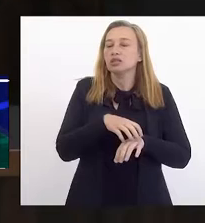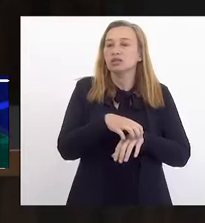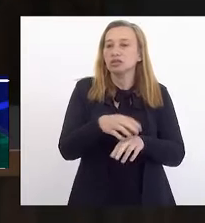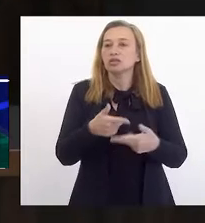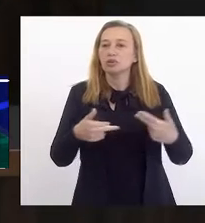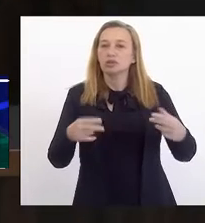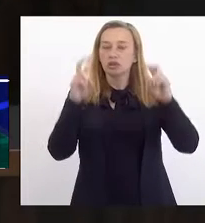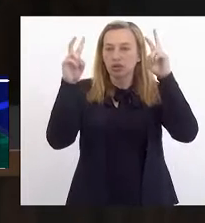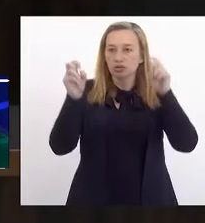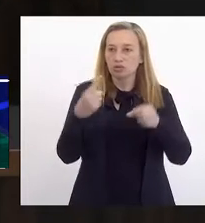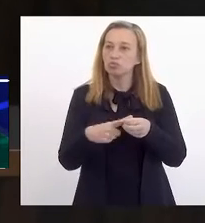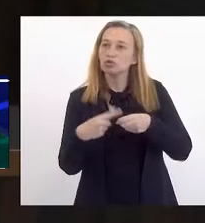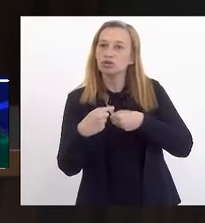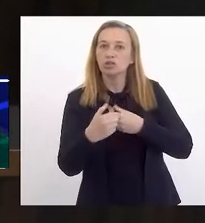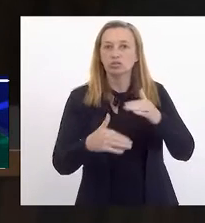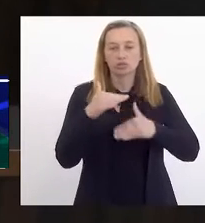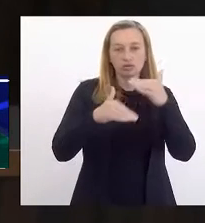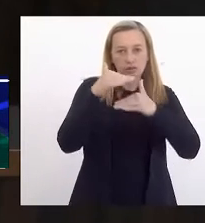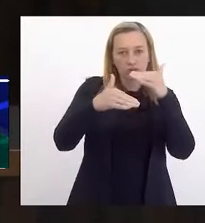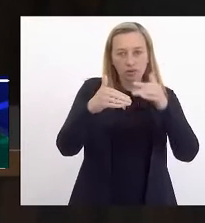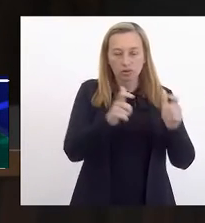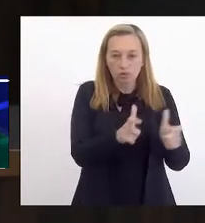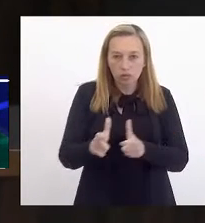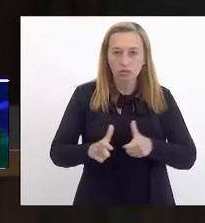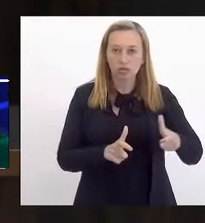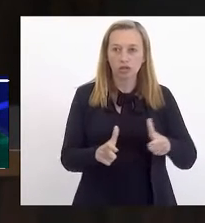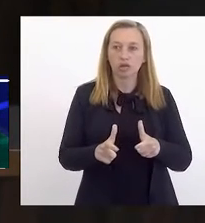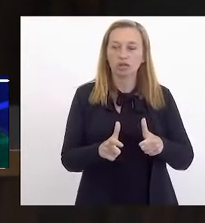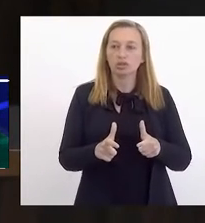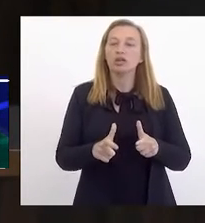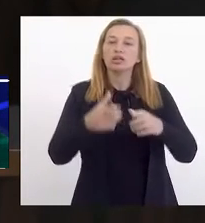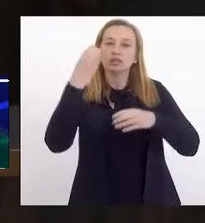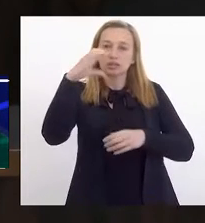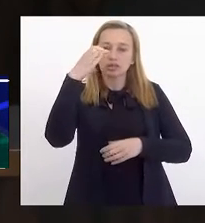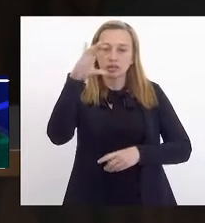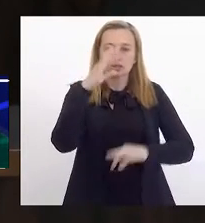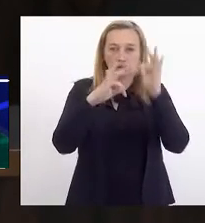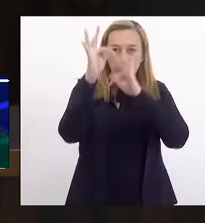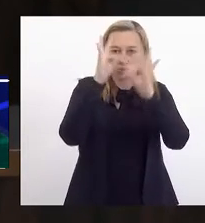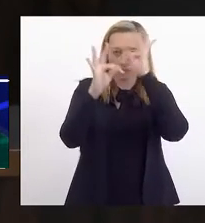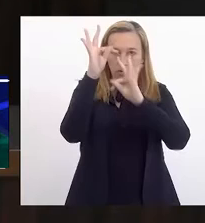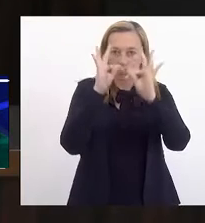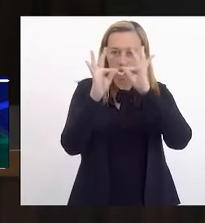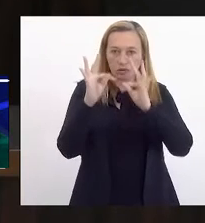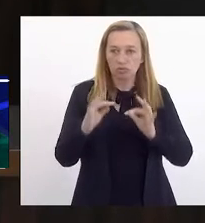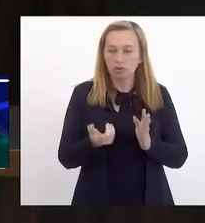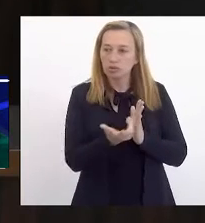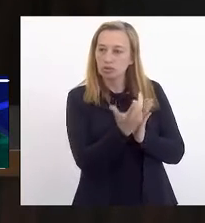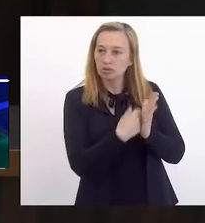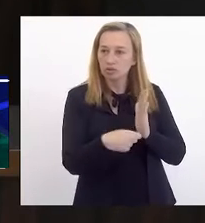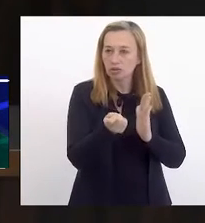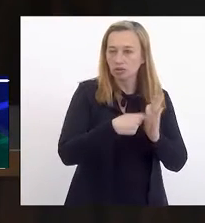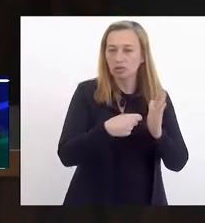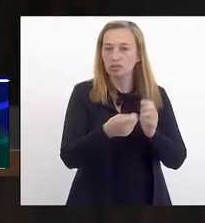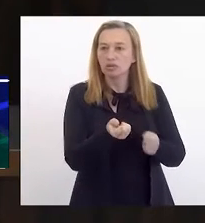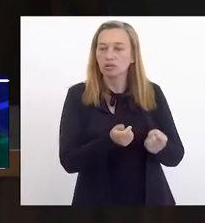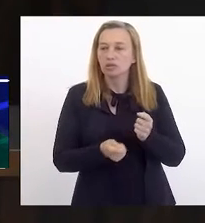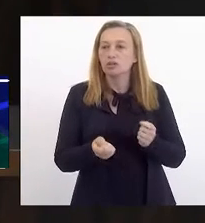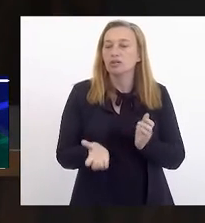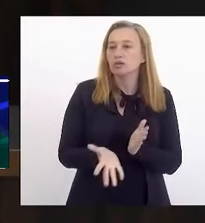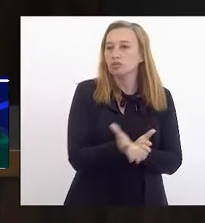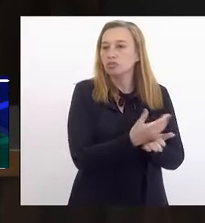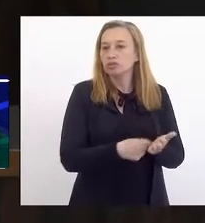Assuntos Municipais e Desenvolvimento Regional, de Ciência e Tecnologia, de Tributação, Controle da Arrecadação